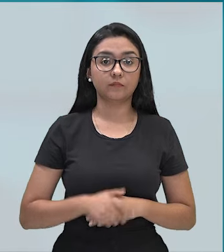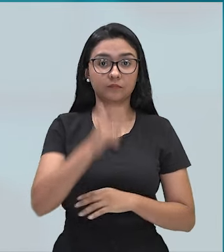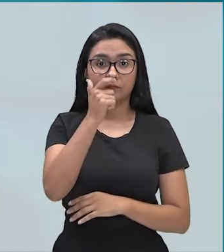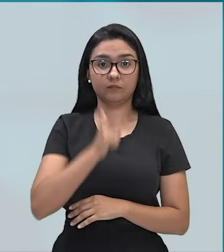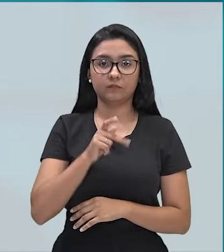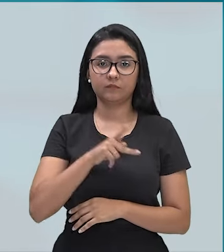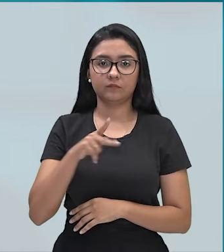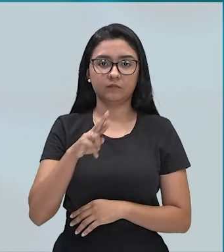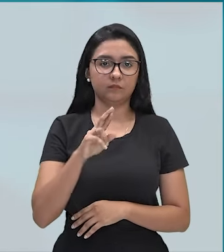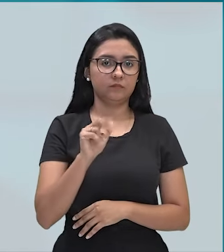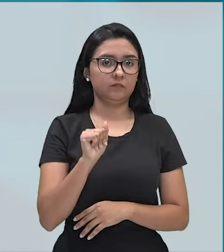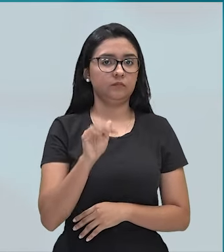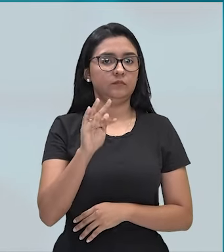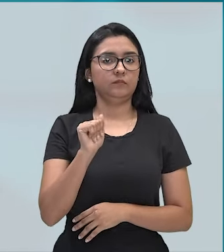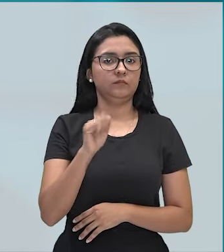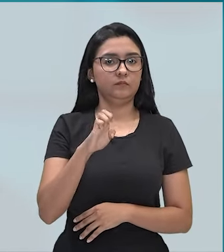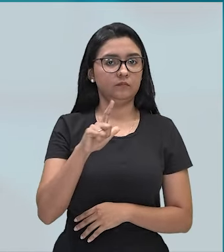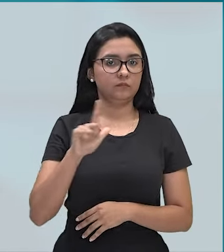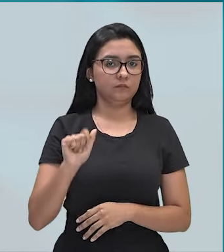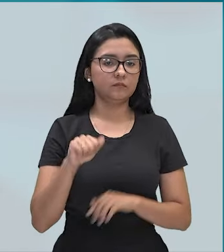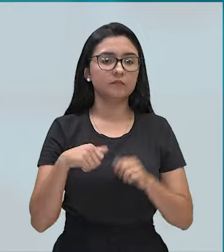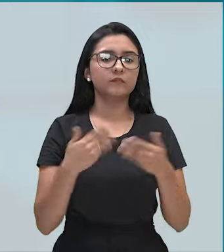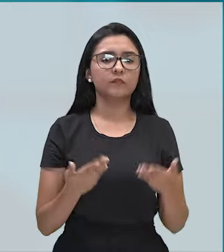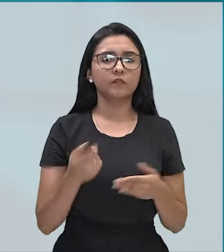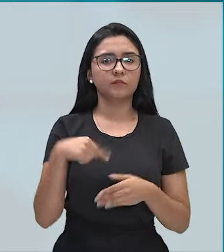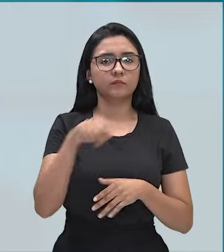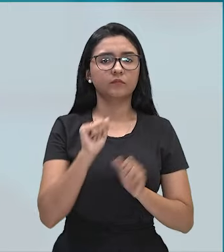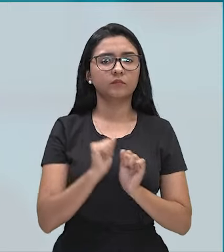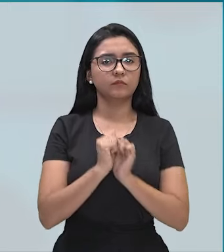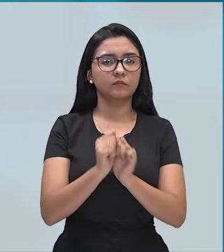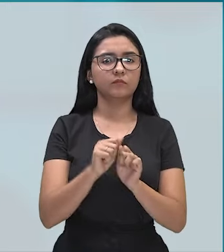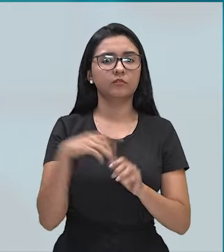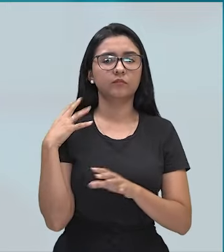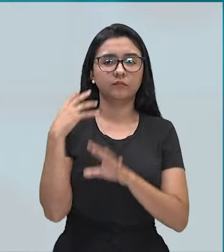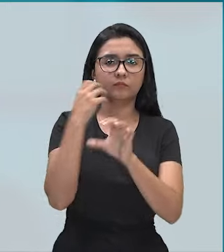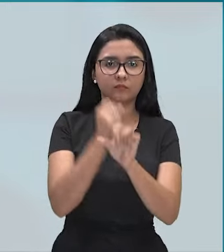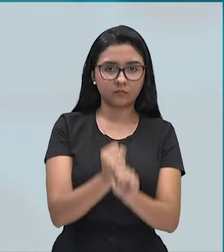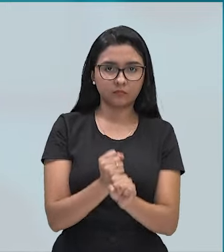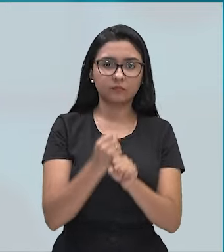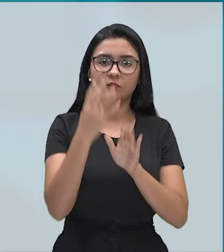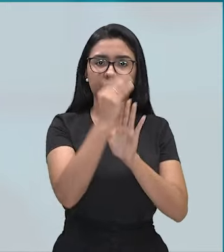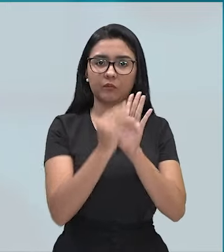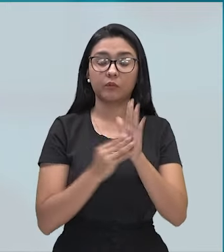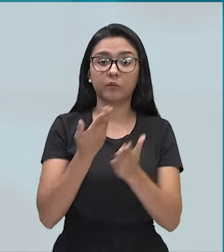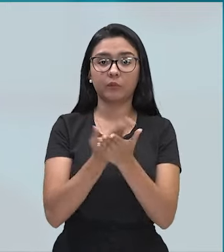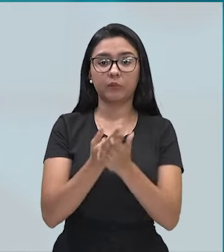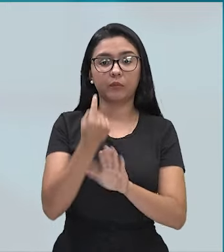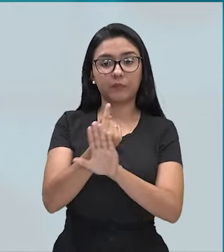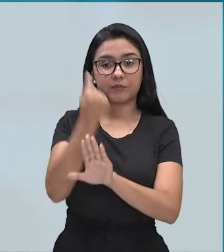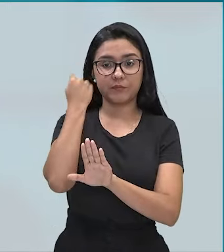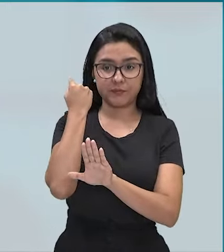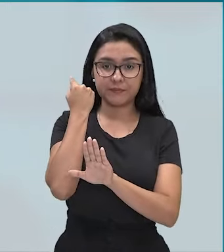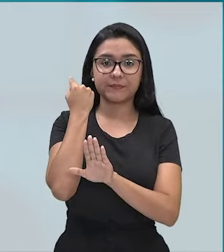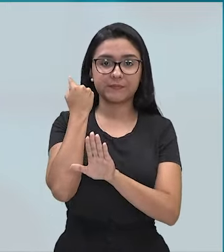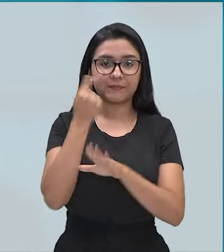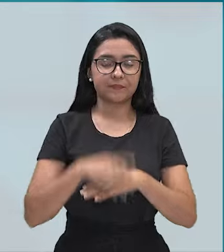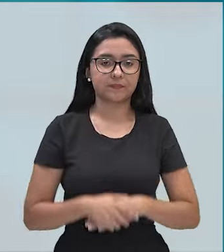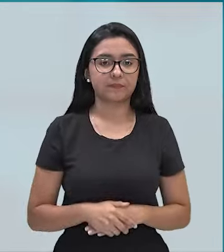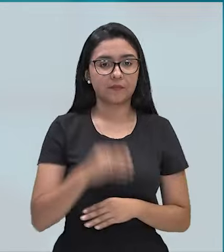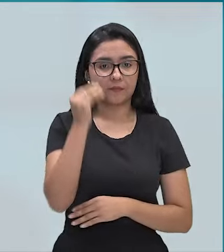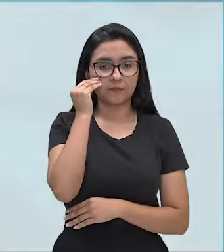professora Rafaela Pinheiro e aqui comigo vocês vão poder rever né alguns conteúdos que foram dados nessa unidade